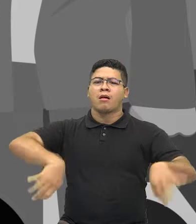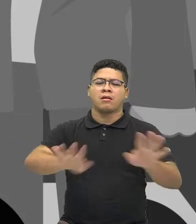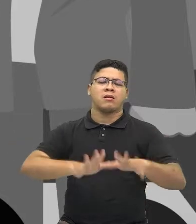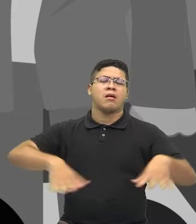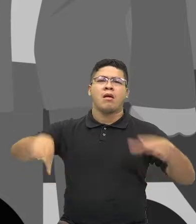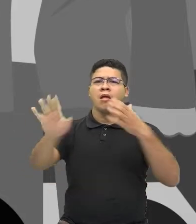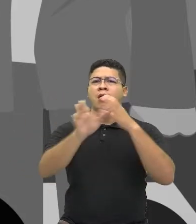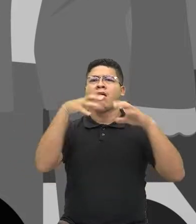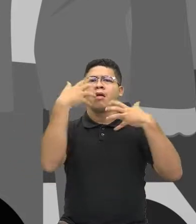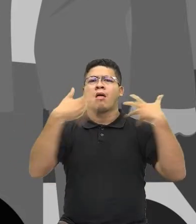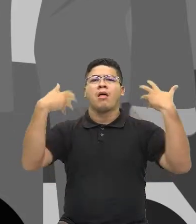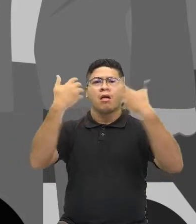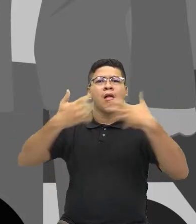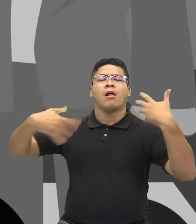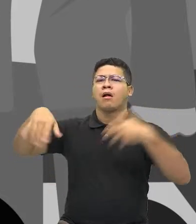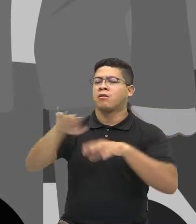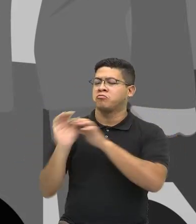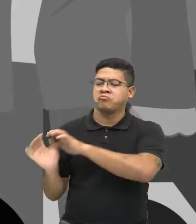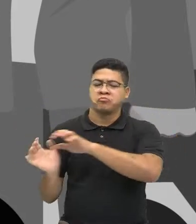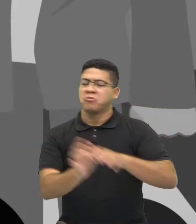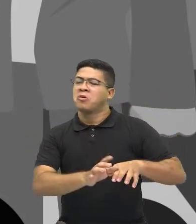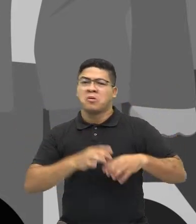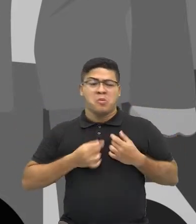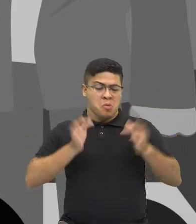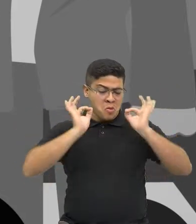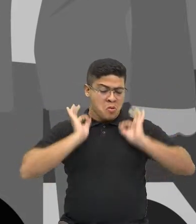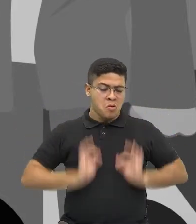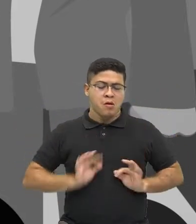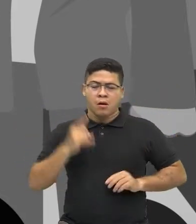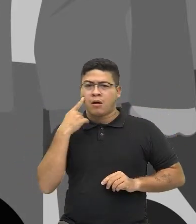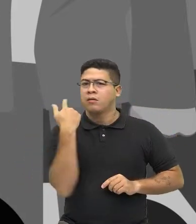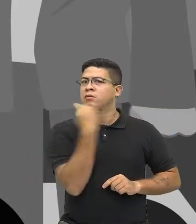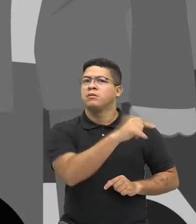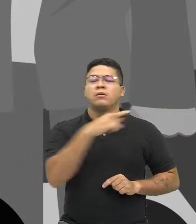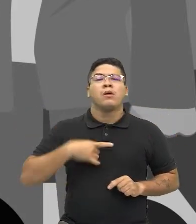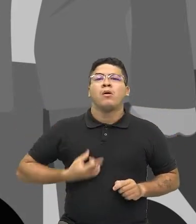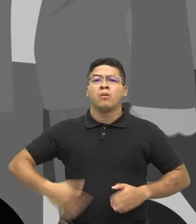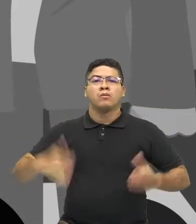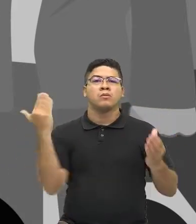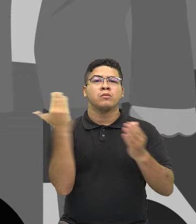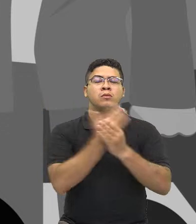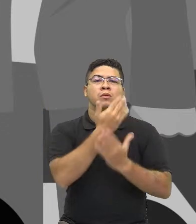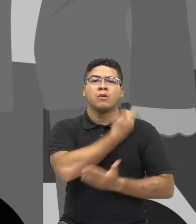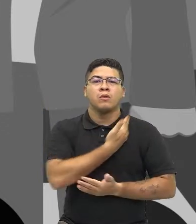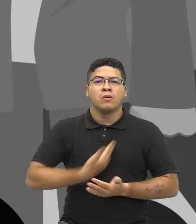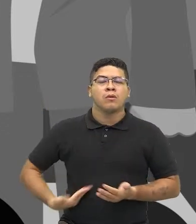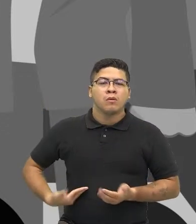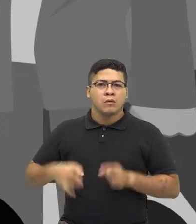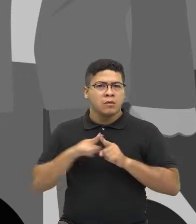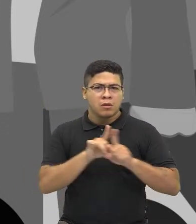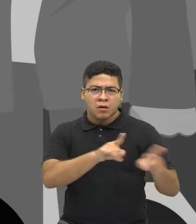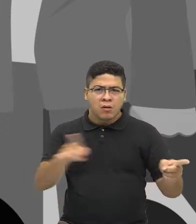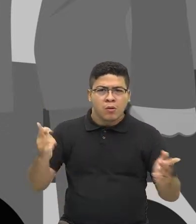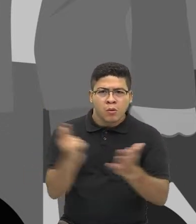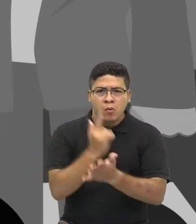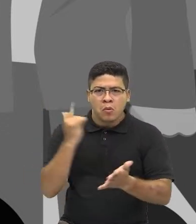do lirismo bem comportado, do lirismo funcionário público com livros de